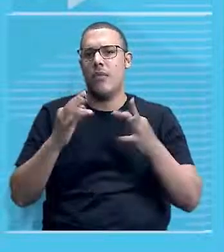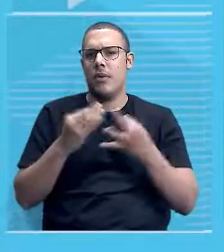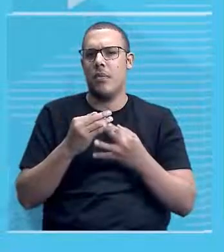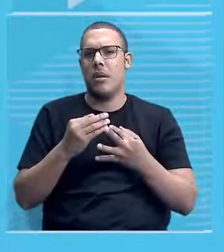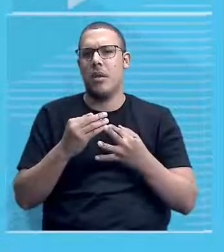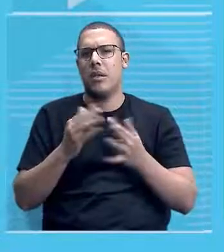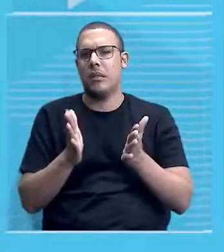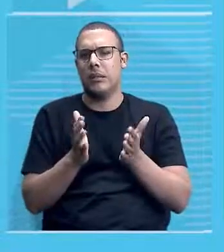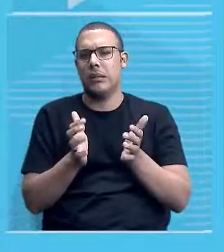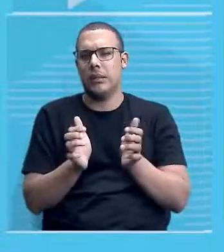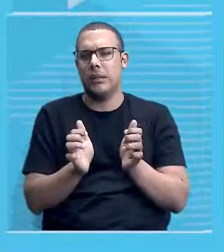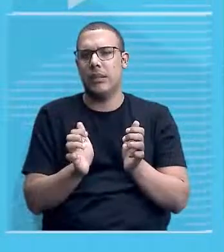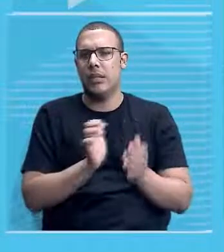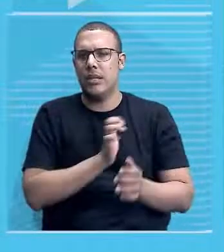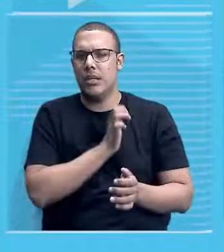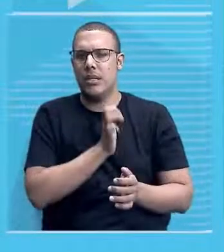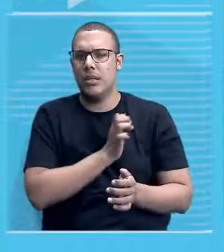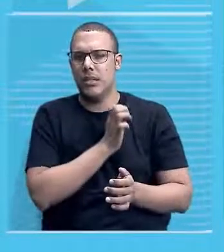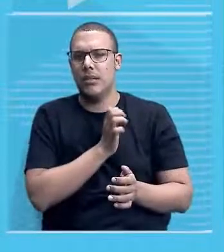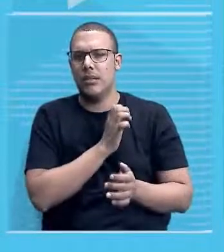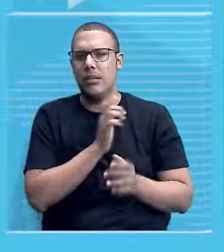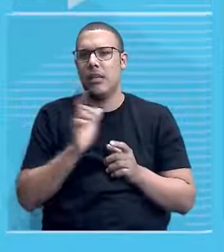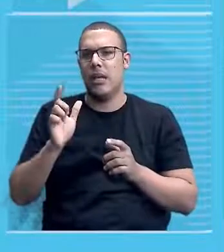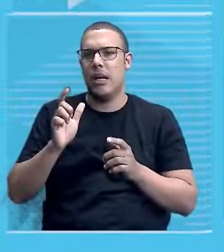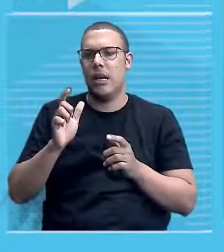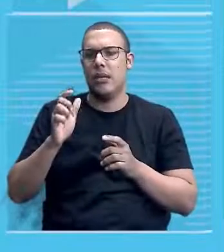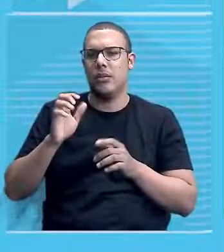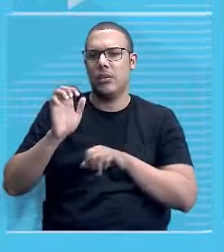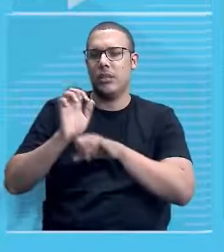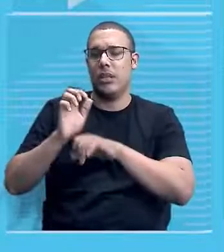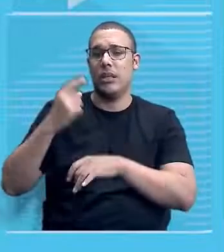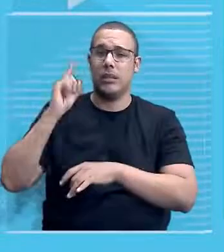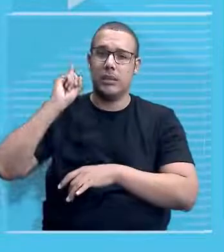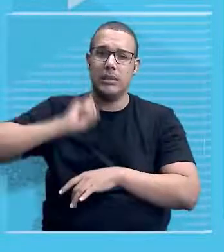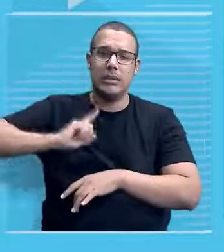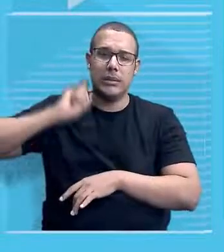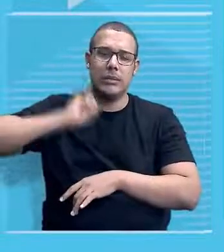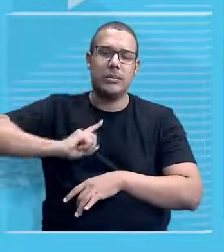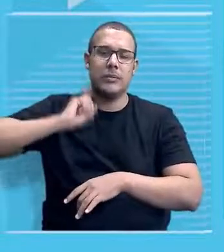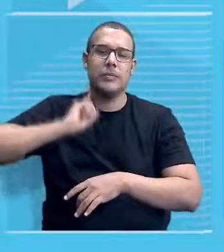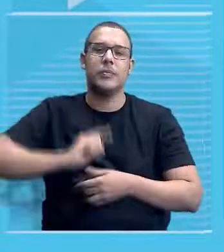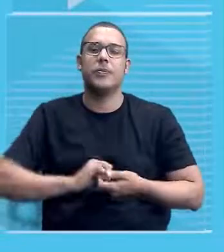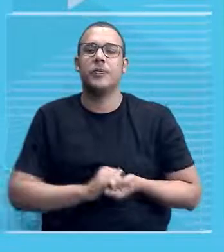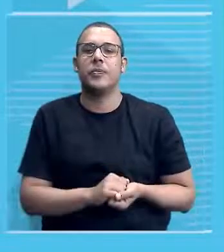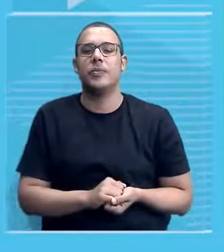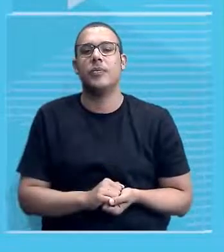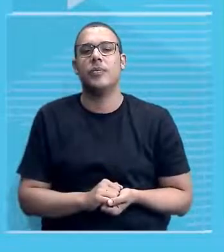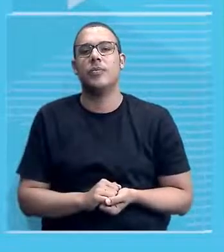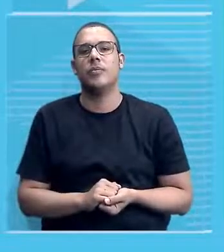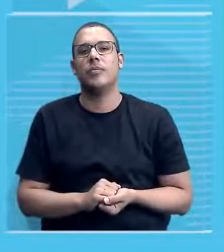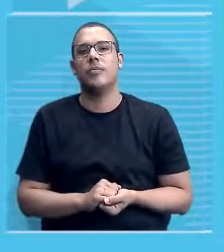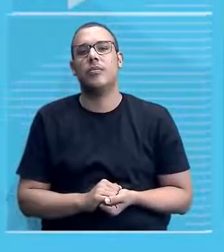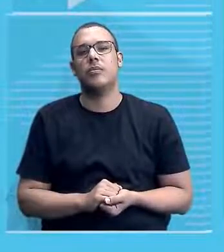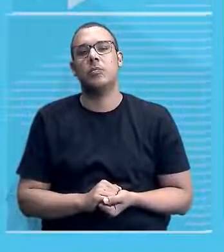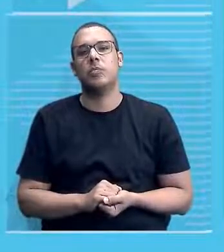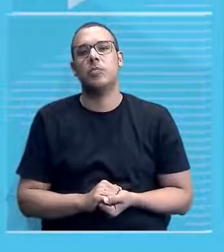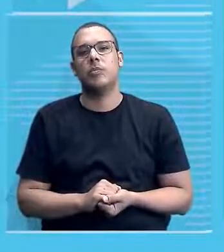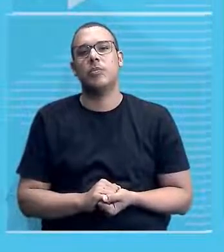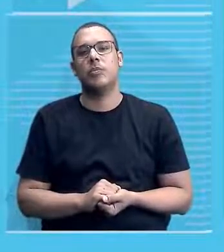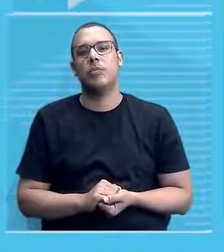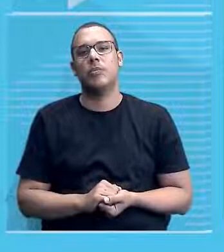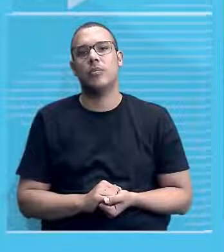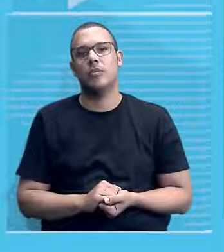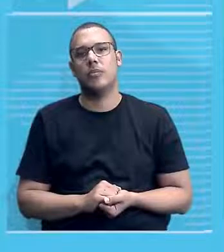Minas aquela região montanhosa de Minas Gerais o nome Minas